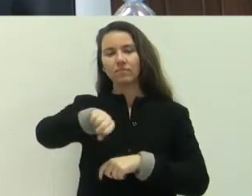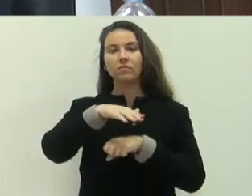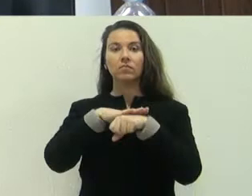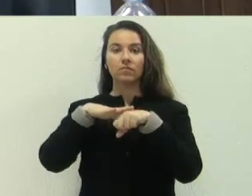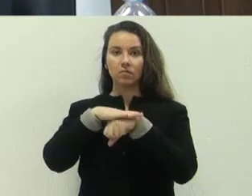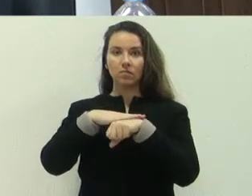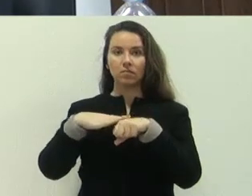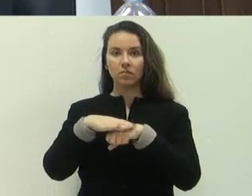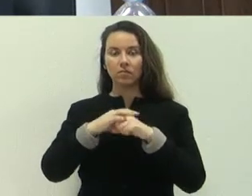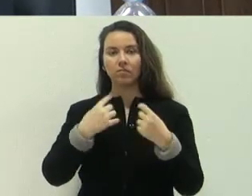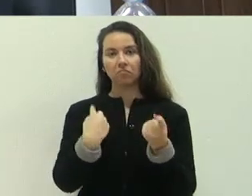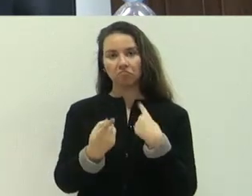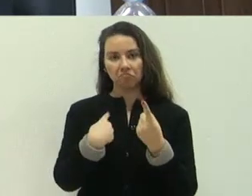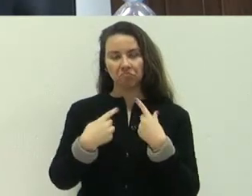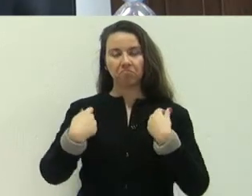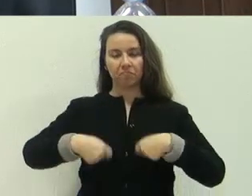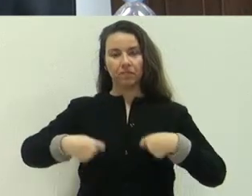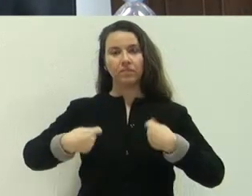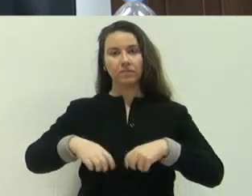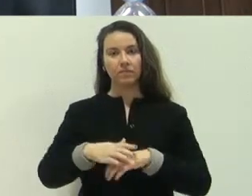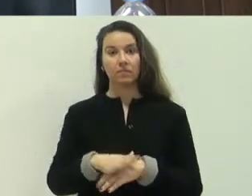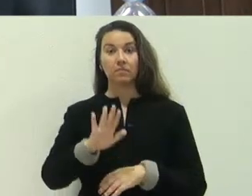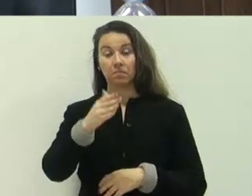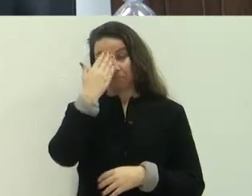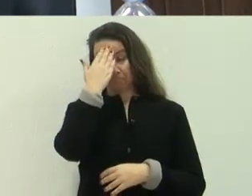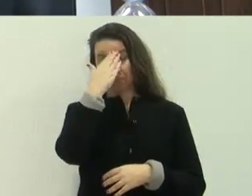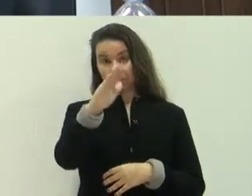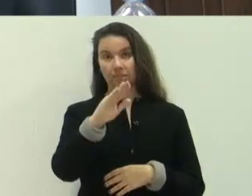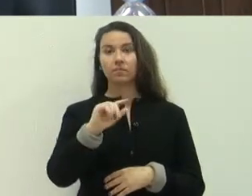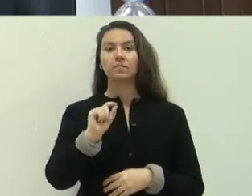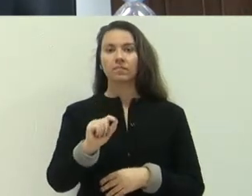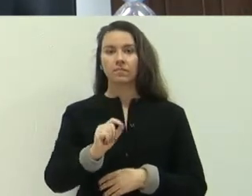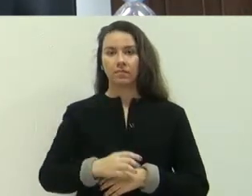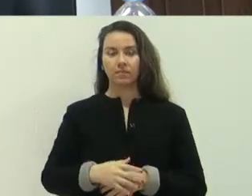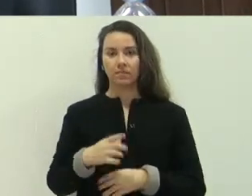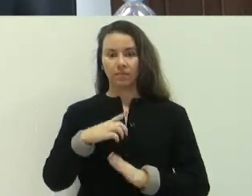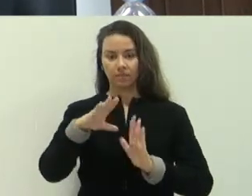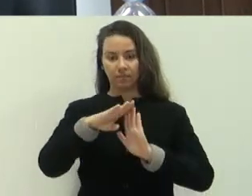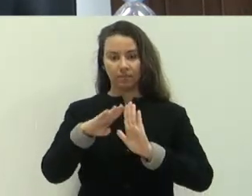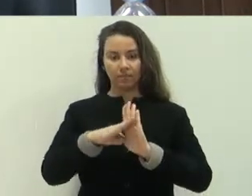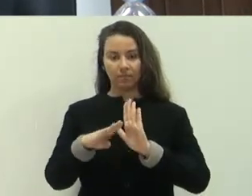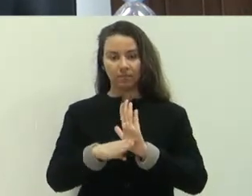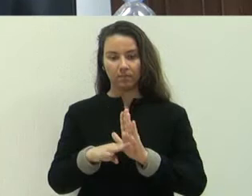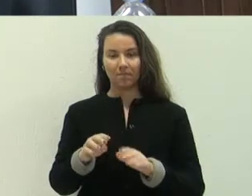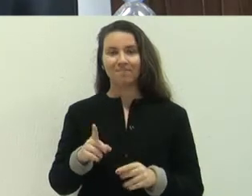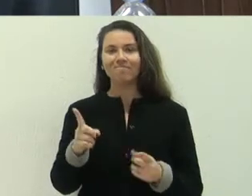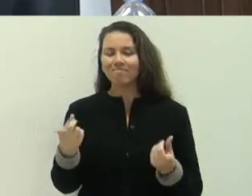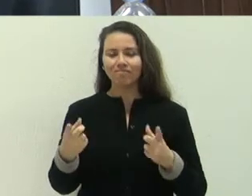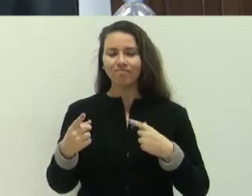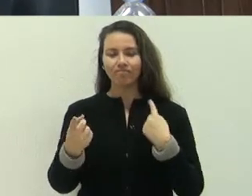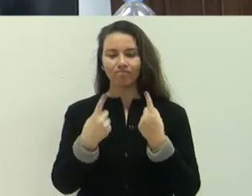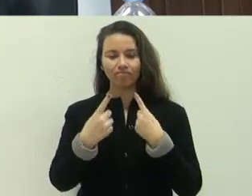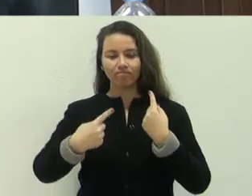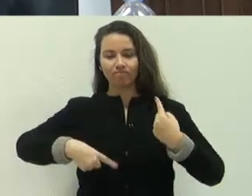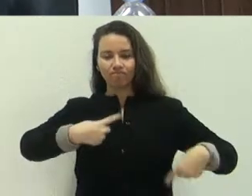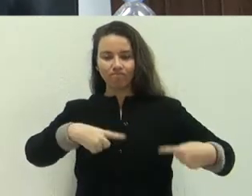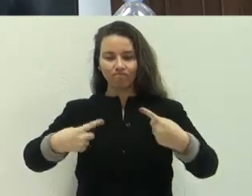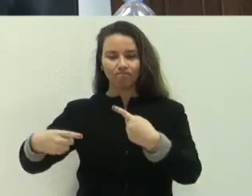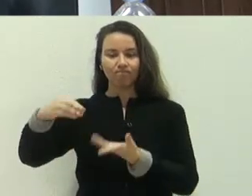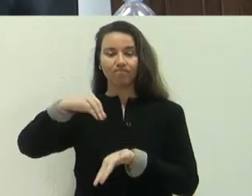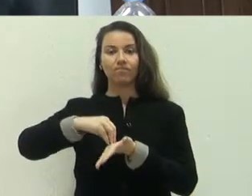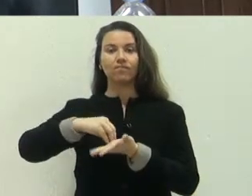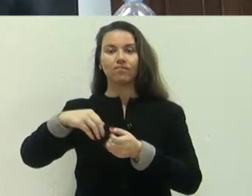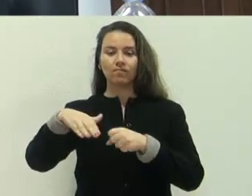falar sobre ele, mas principalmente é um projeto que não foi discutido,